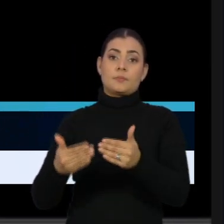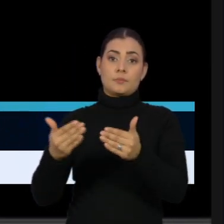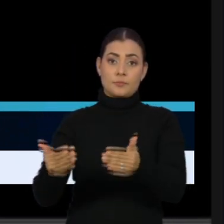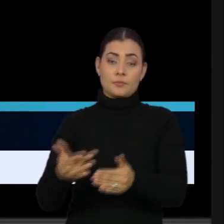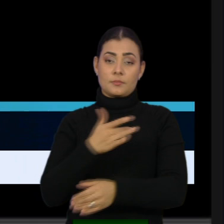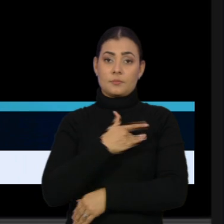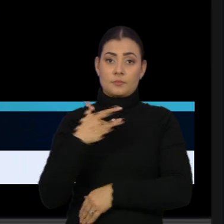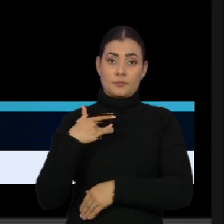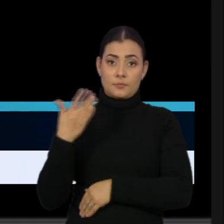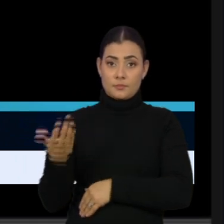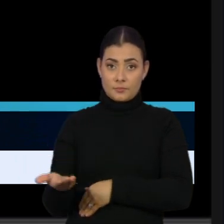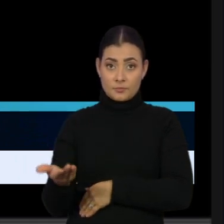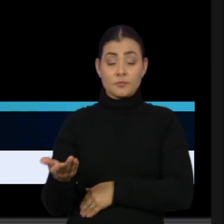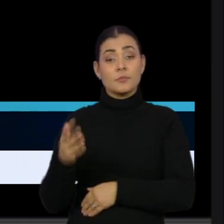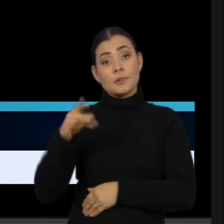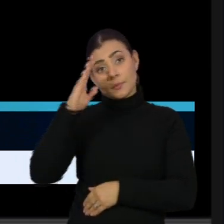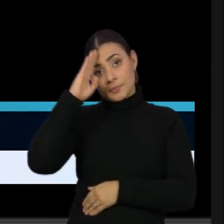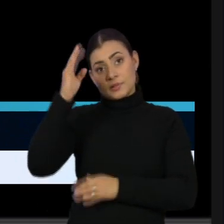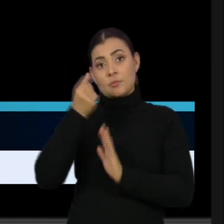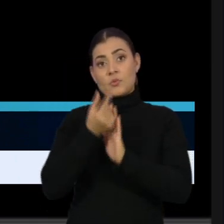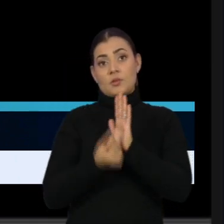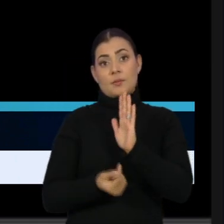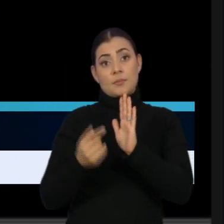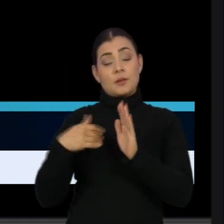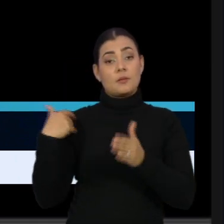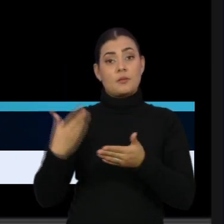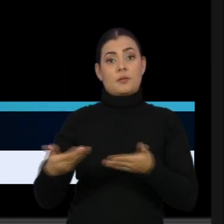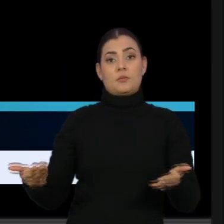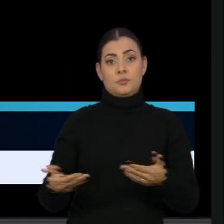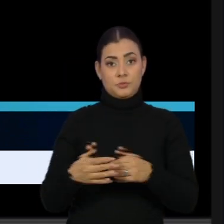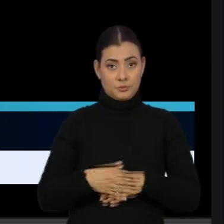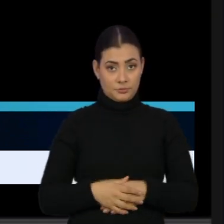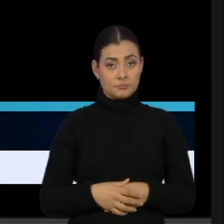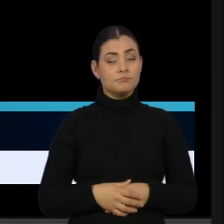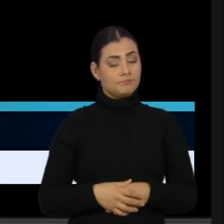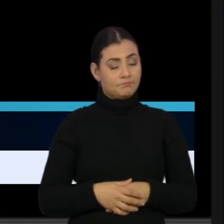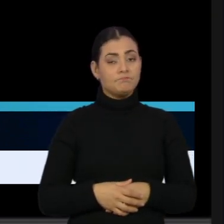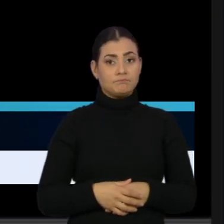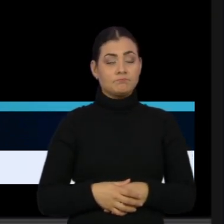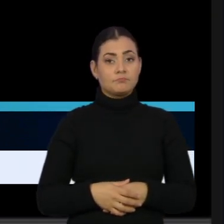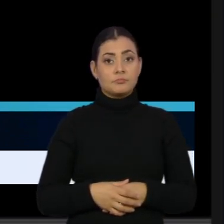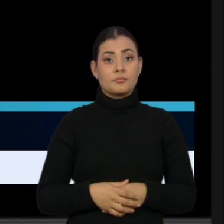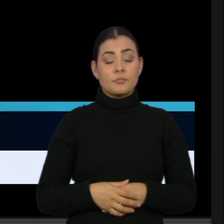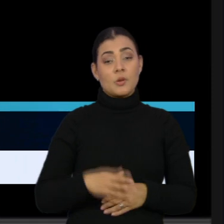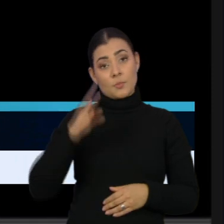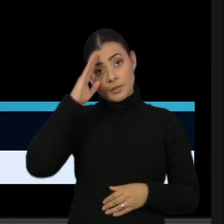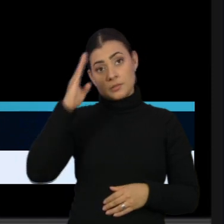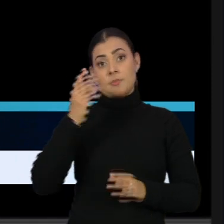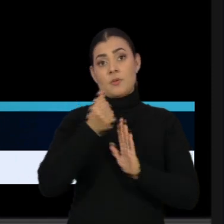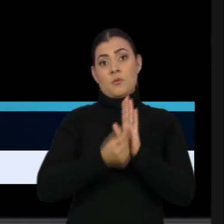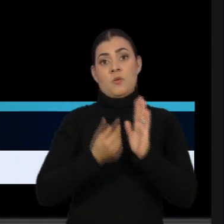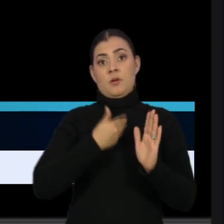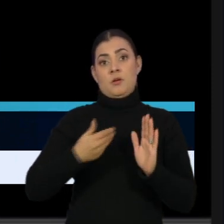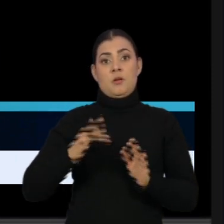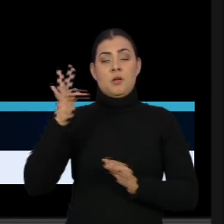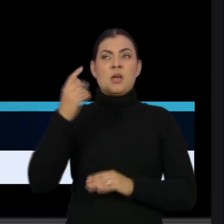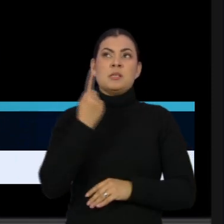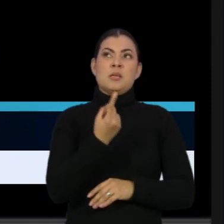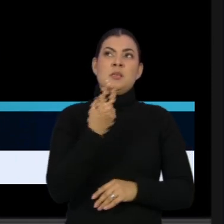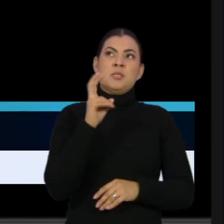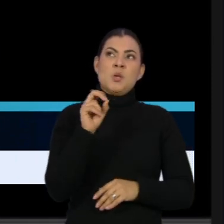da Saúde é um dos maiores que nós temos na nação, maior da União, cerca de 150